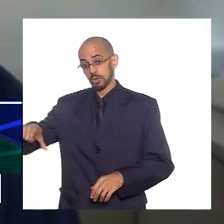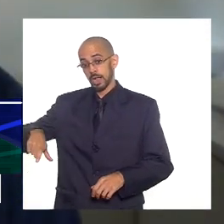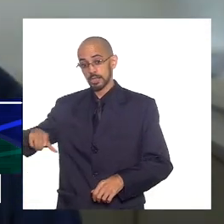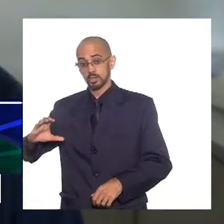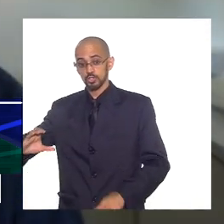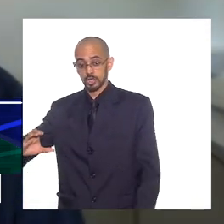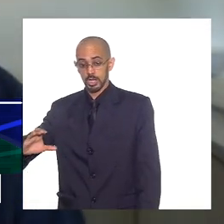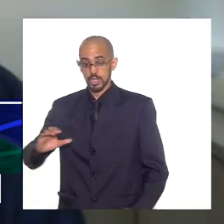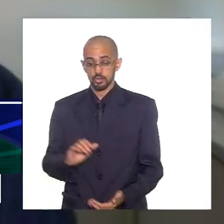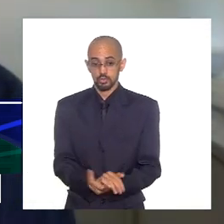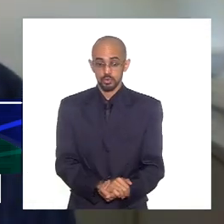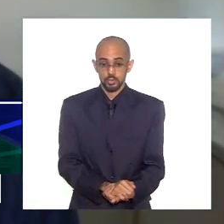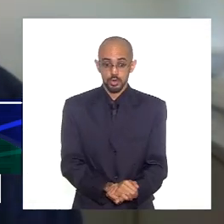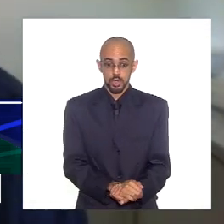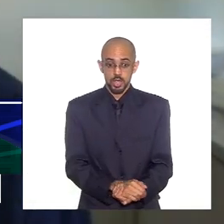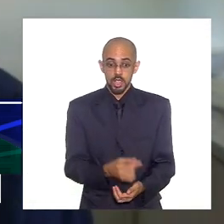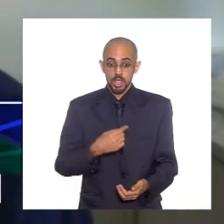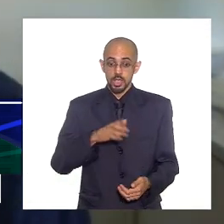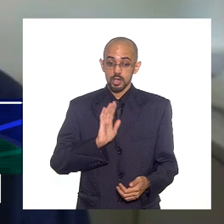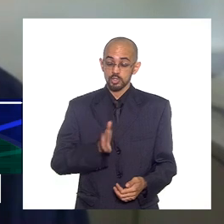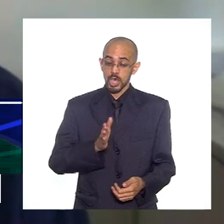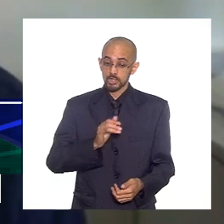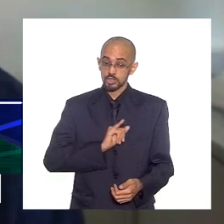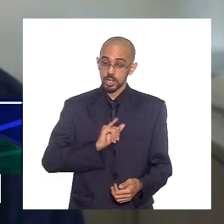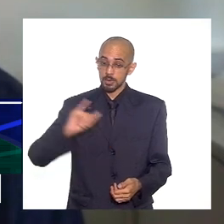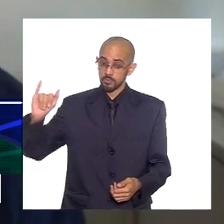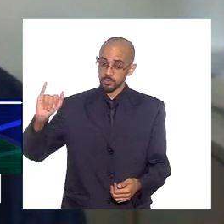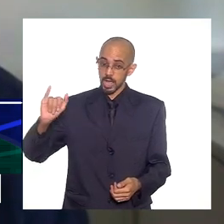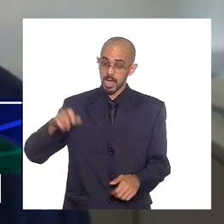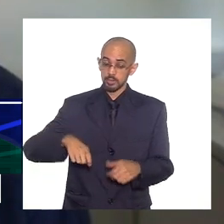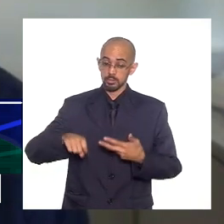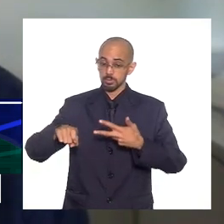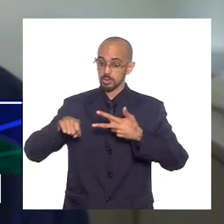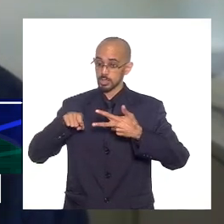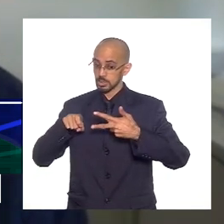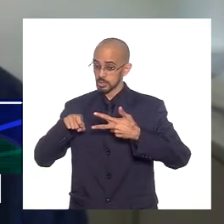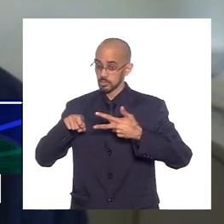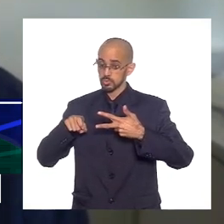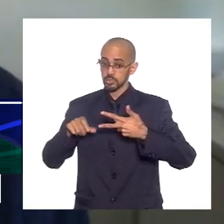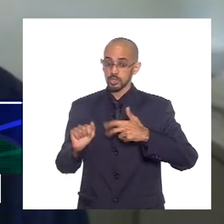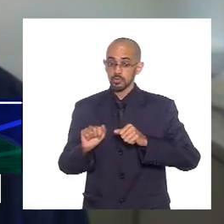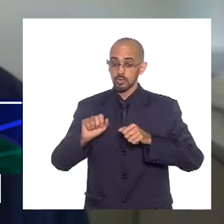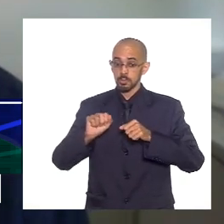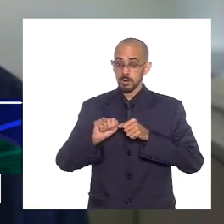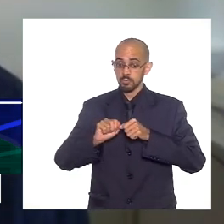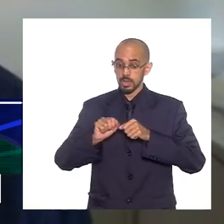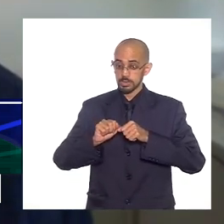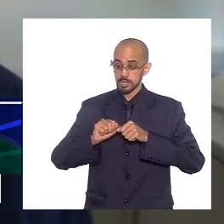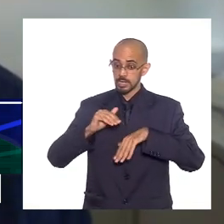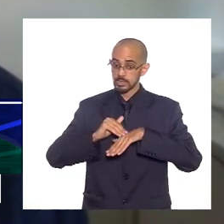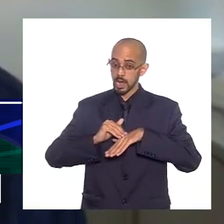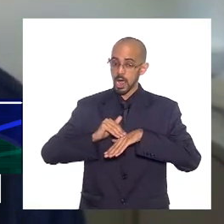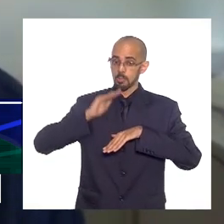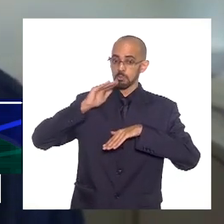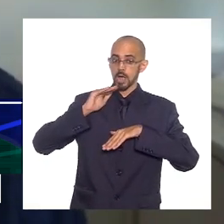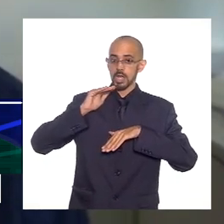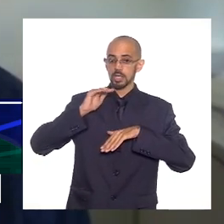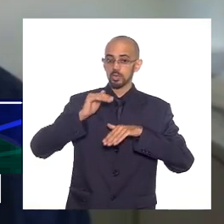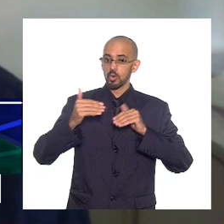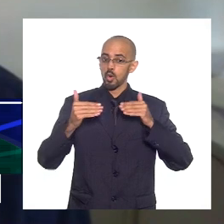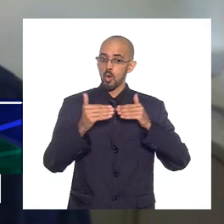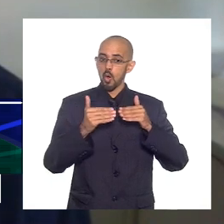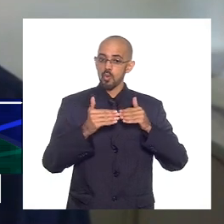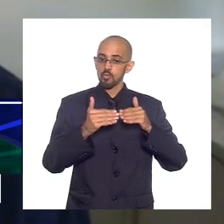tinha oficiado ao Poder Executivo para que fizesse esta ampliação no nível da legislação